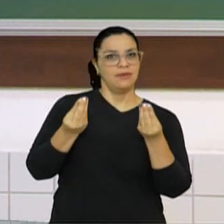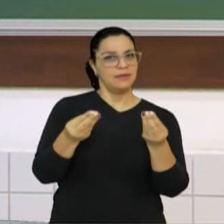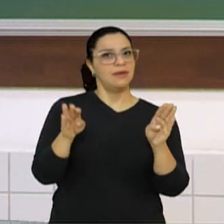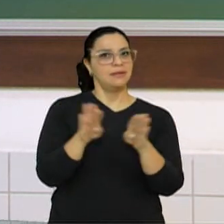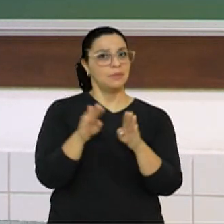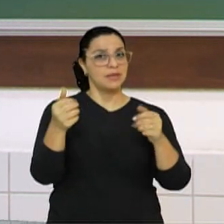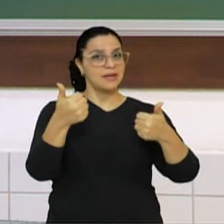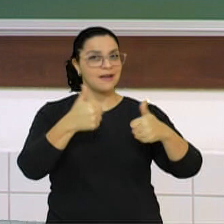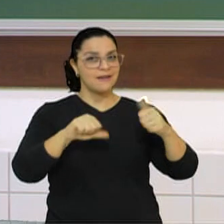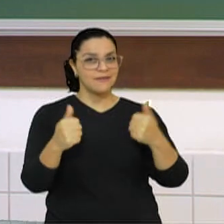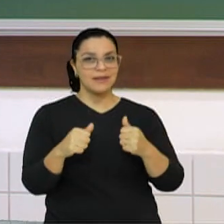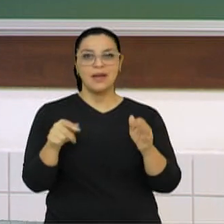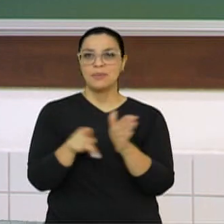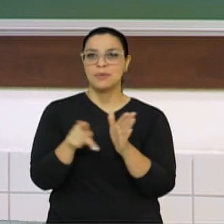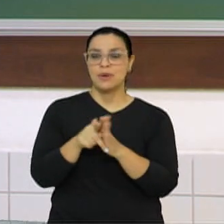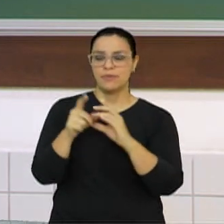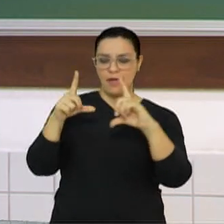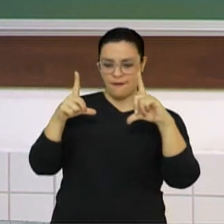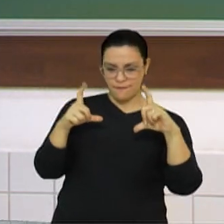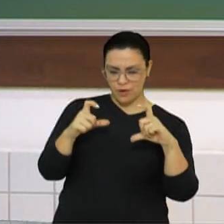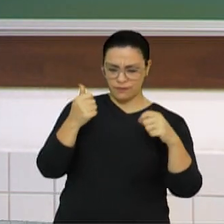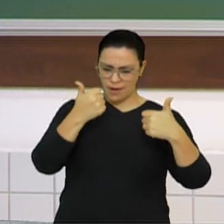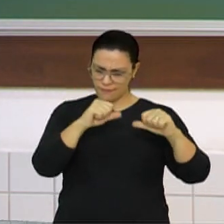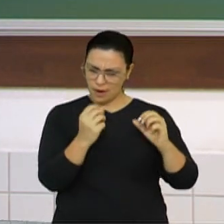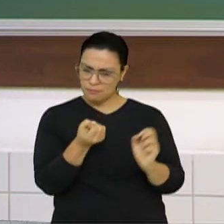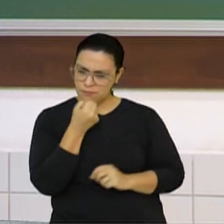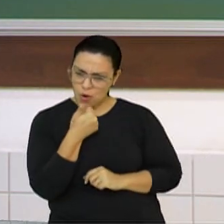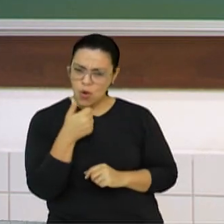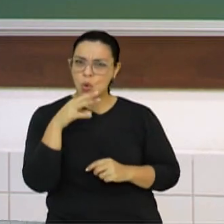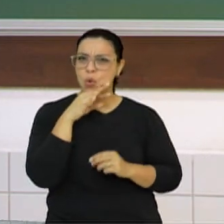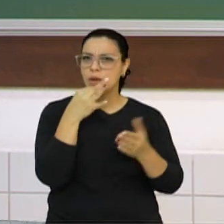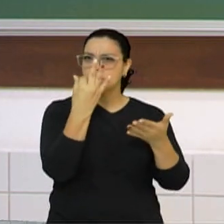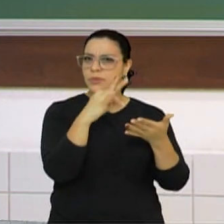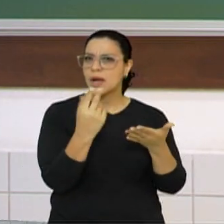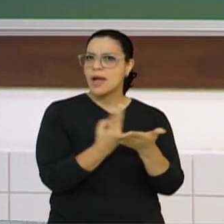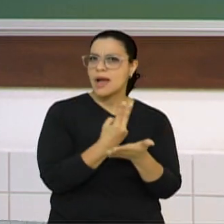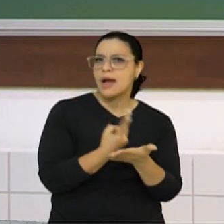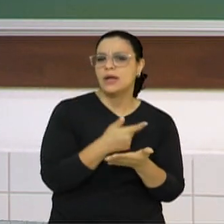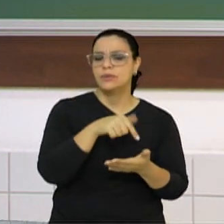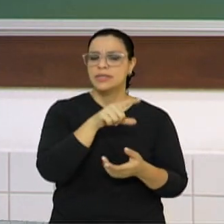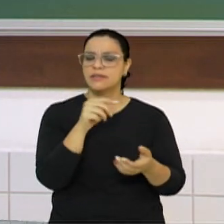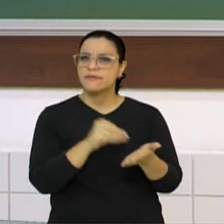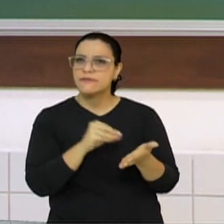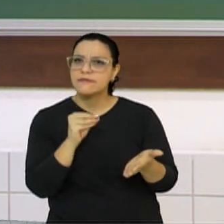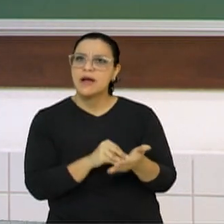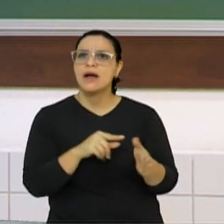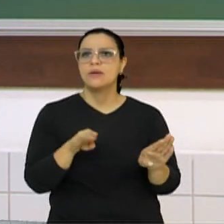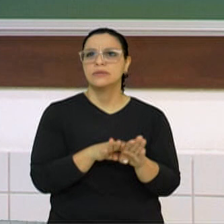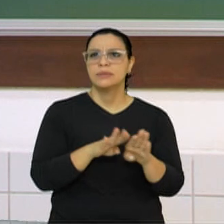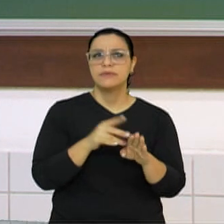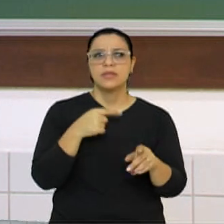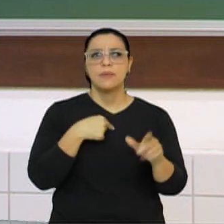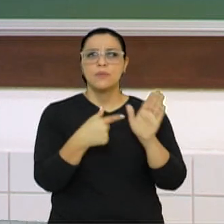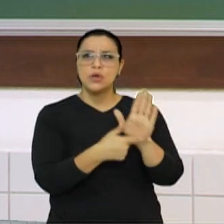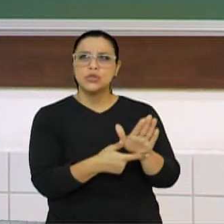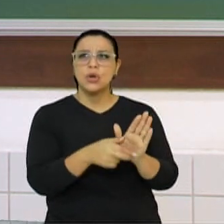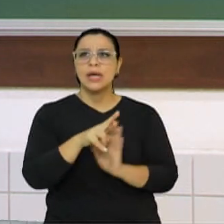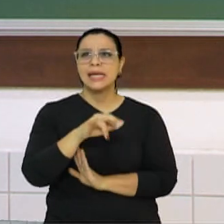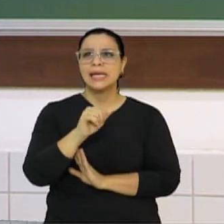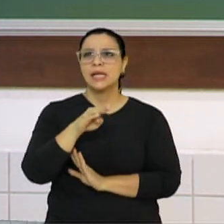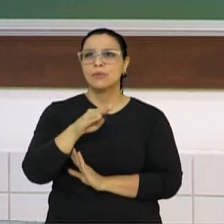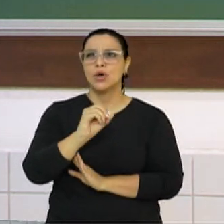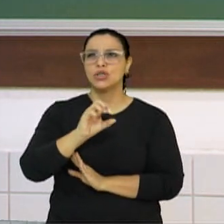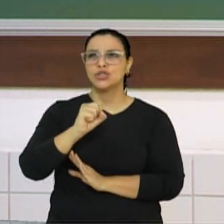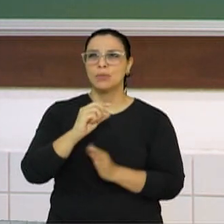ali receber essa foto e vão avaliar. Eles vão corrigir, ó, tá errado ali, ó. Você identificou ribossomo de uma